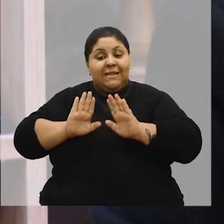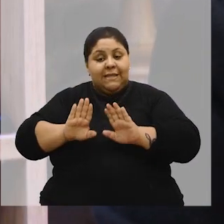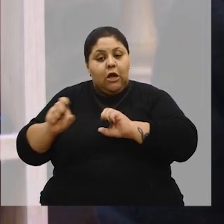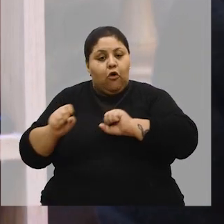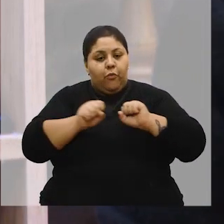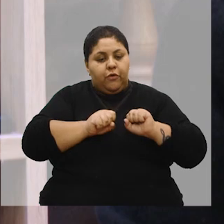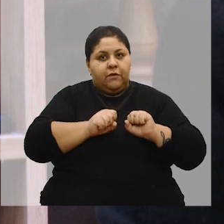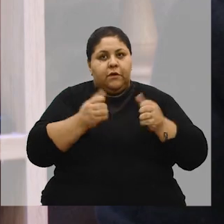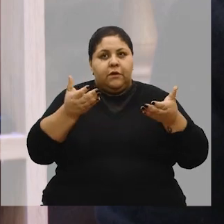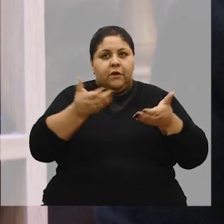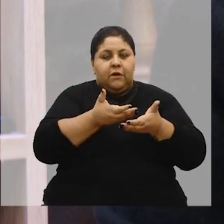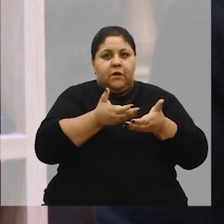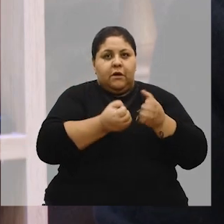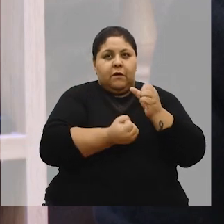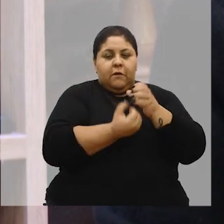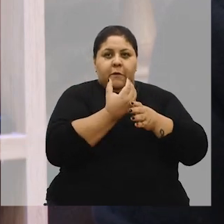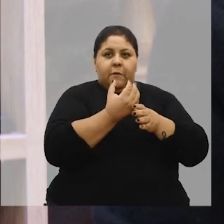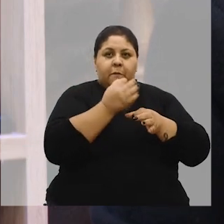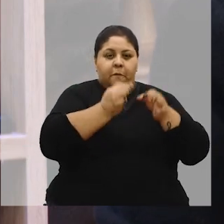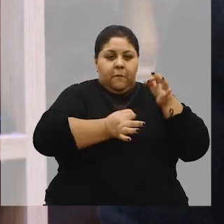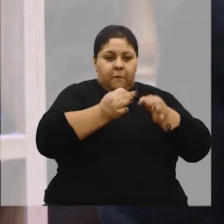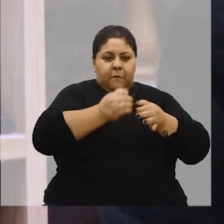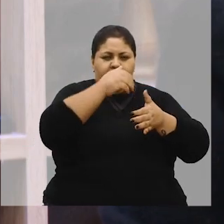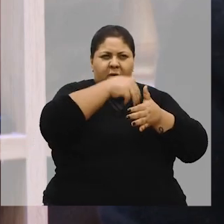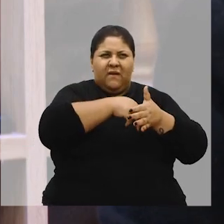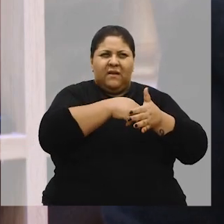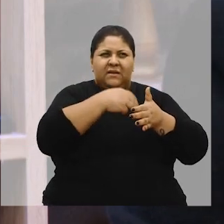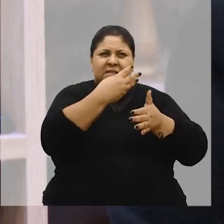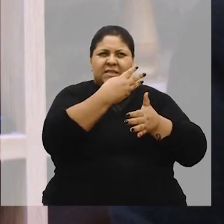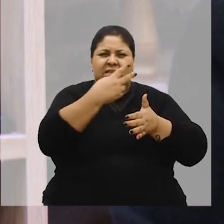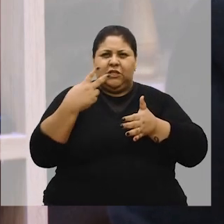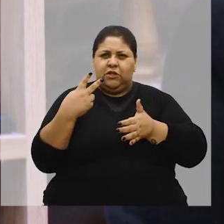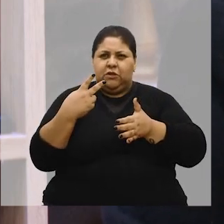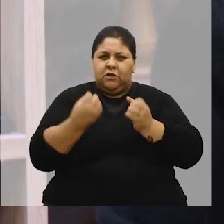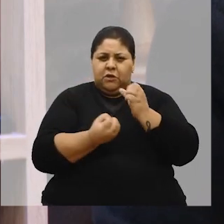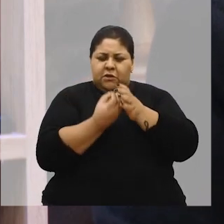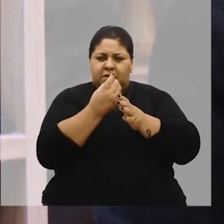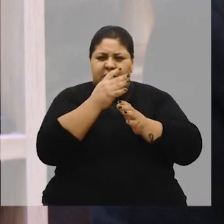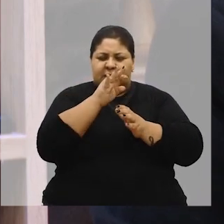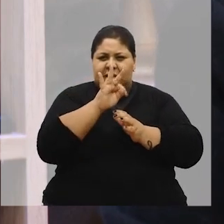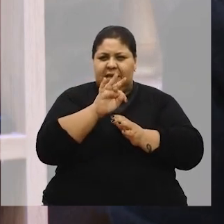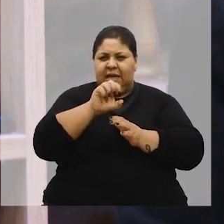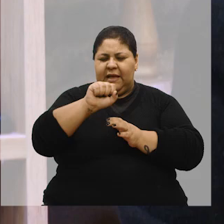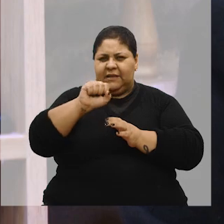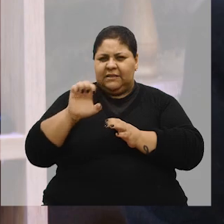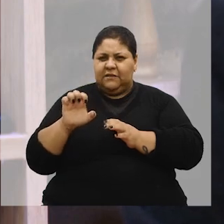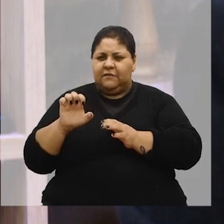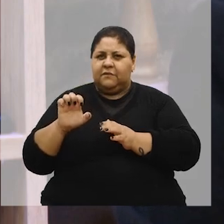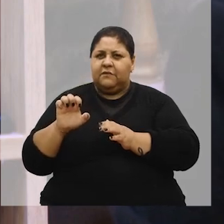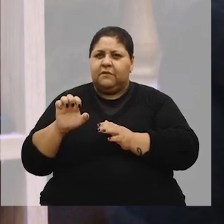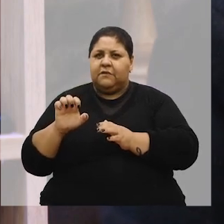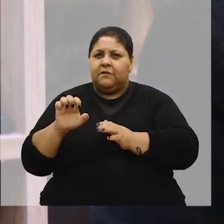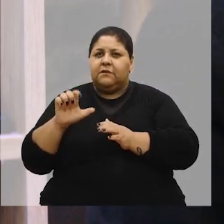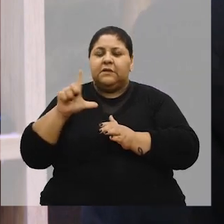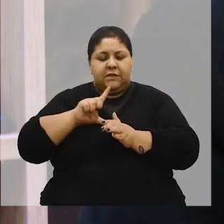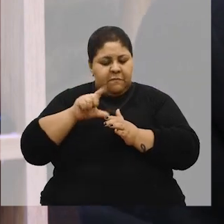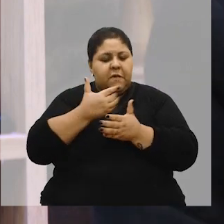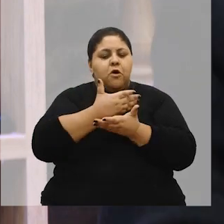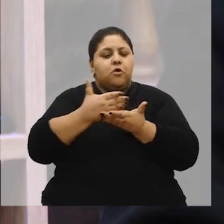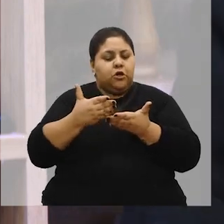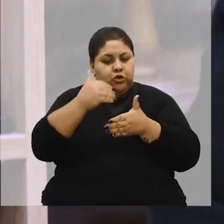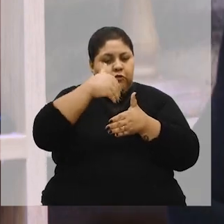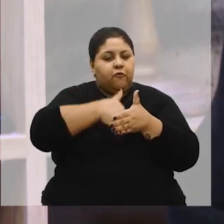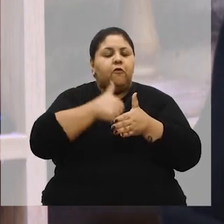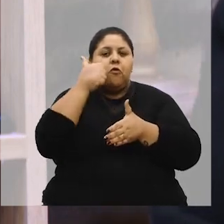com a instituição da justiça eleitoral em 32, né, que se criou o TSE, enfim, veio também a conquista do voto feminino,